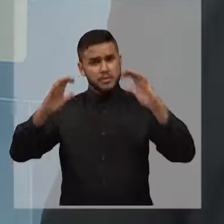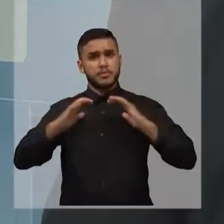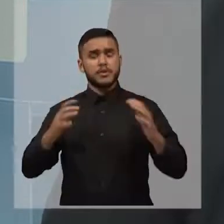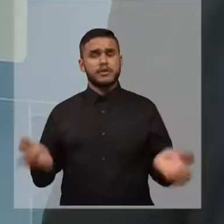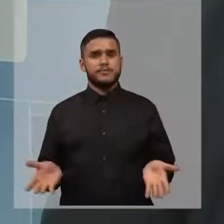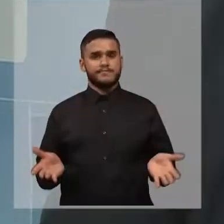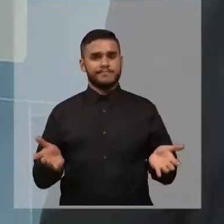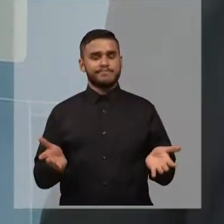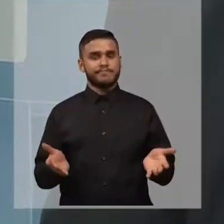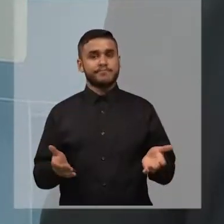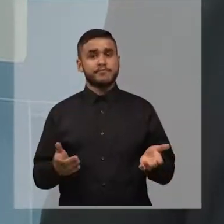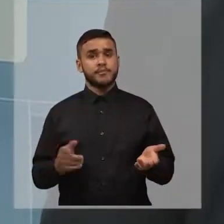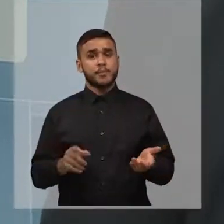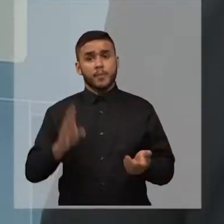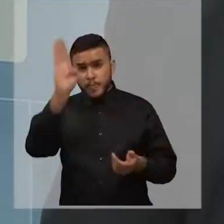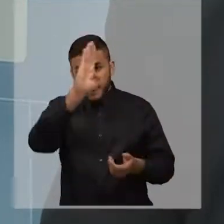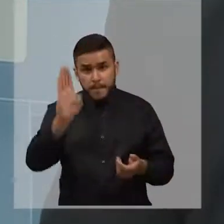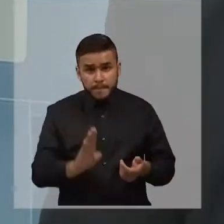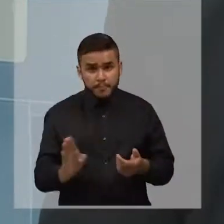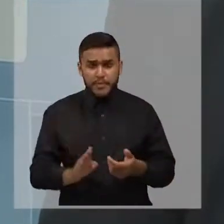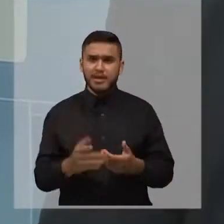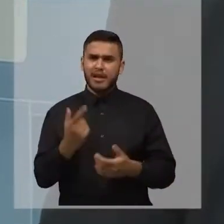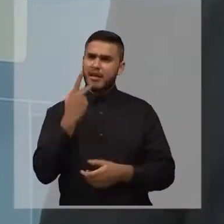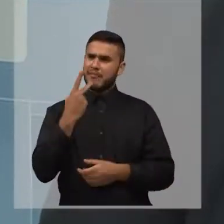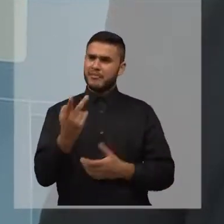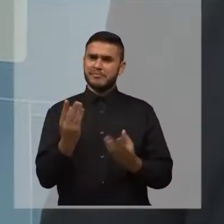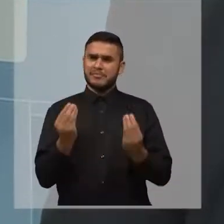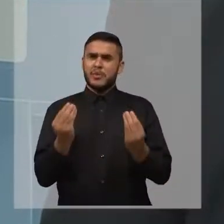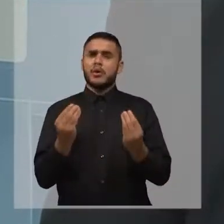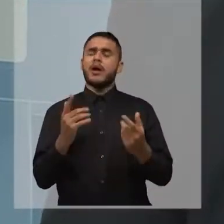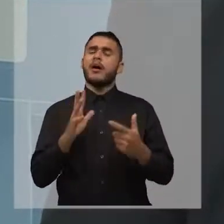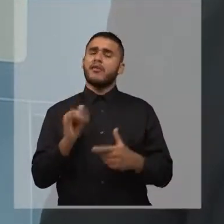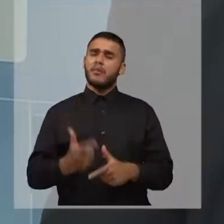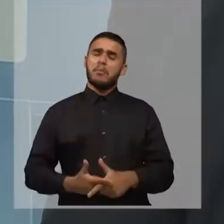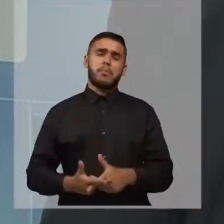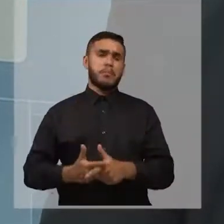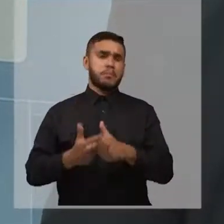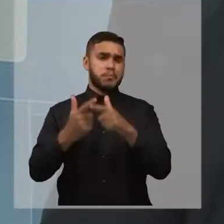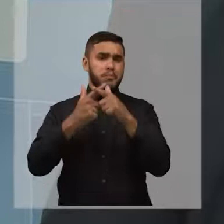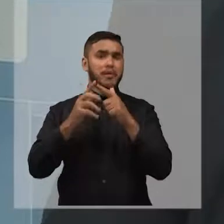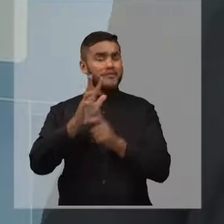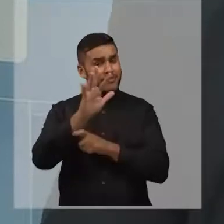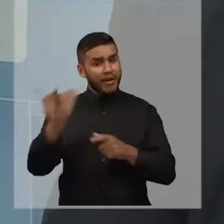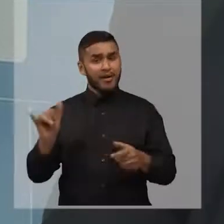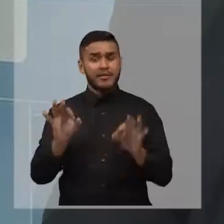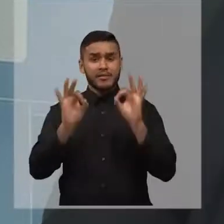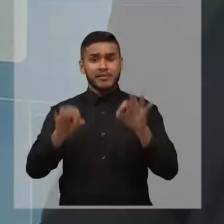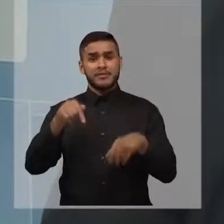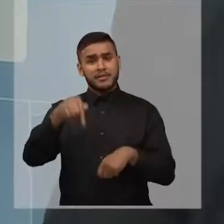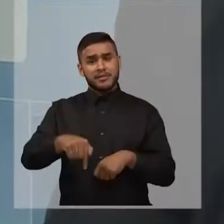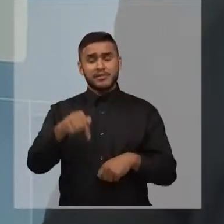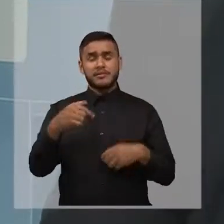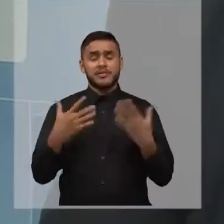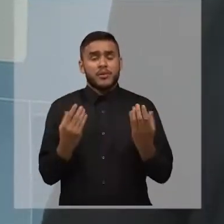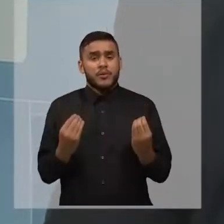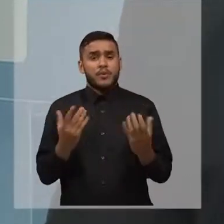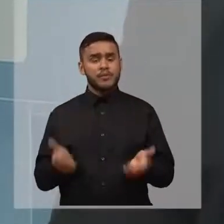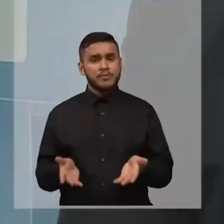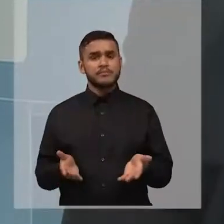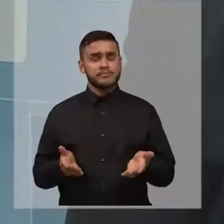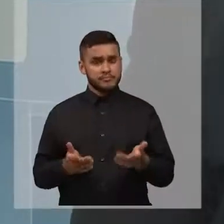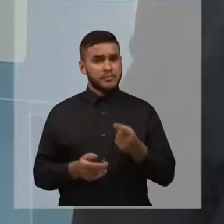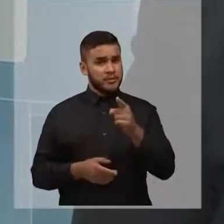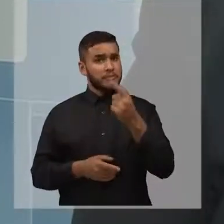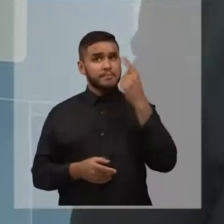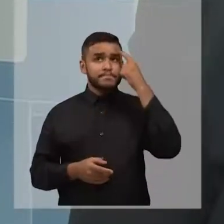Bolsonaro, por conta desse país, porque senão isso pode gerar problemas gravíssimos para esse país, você não tem nem ideia o tamanho